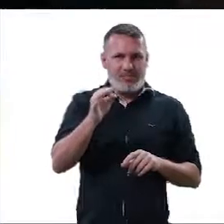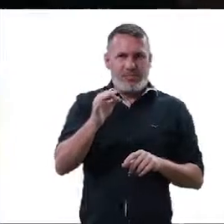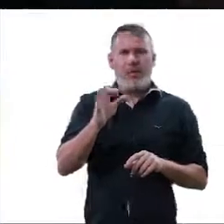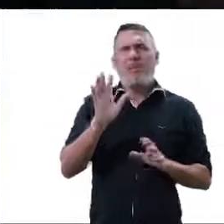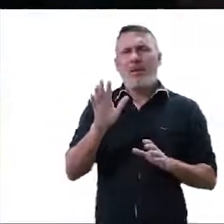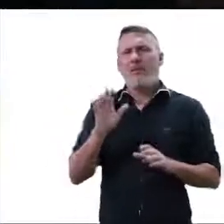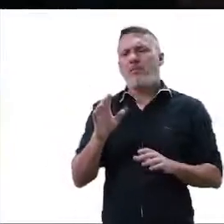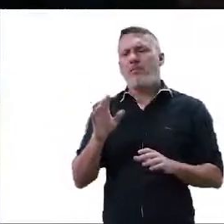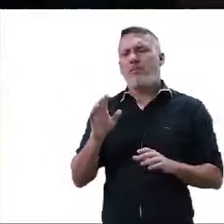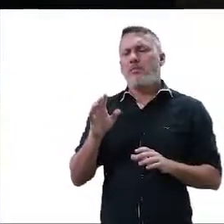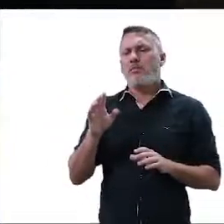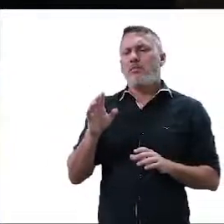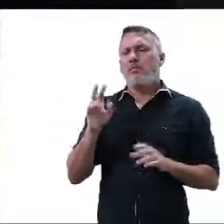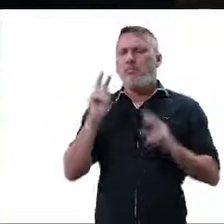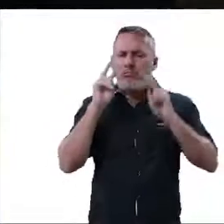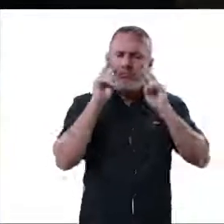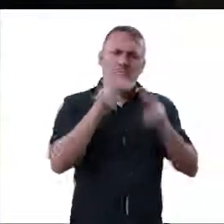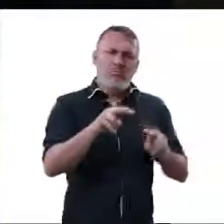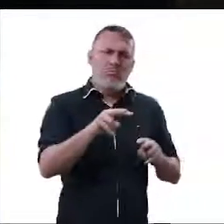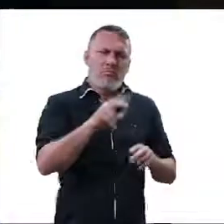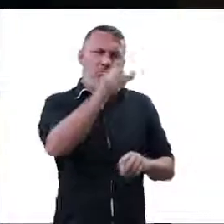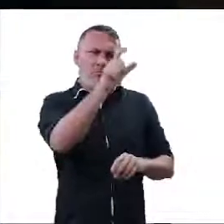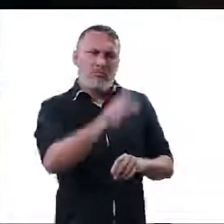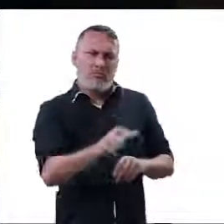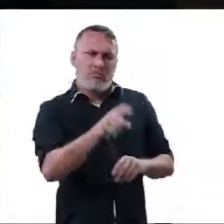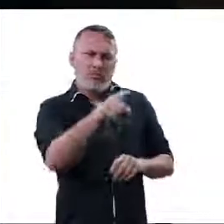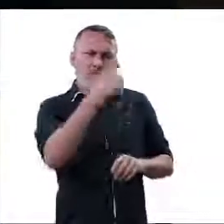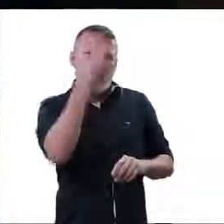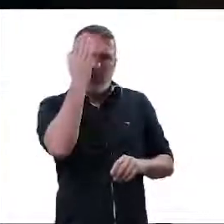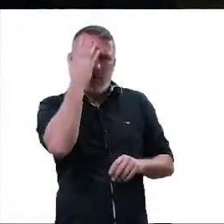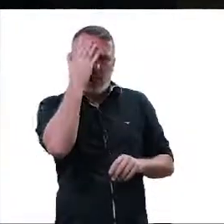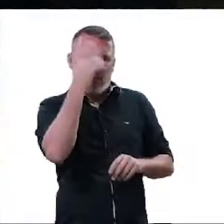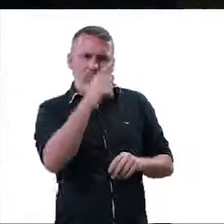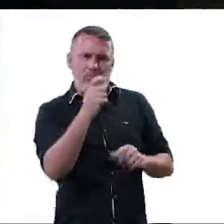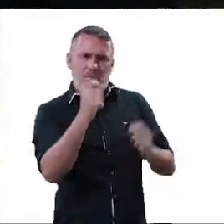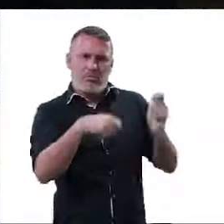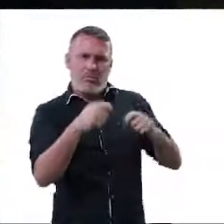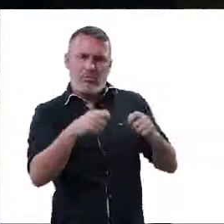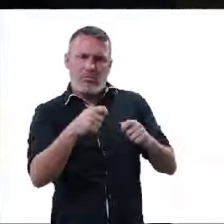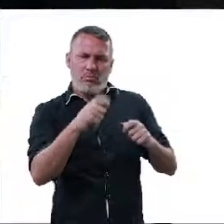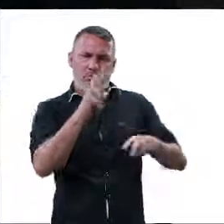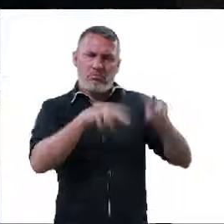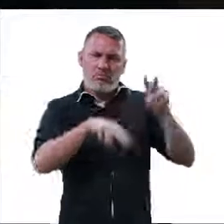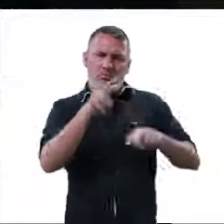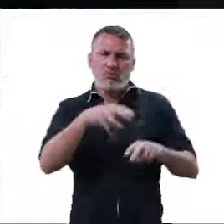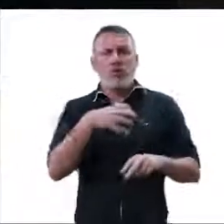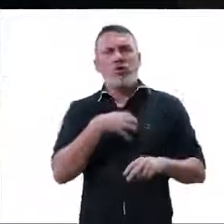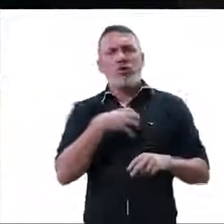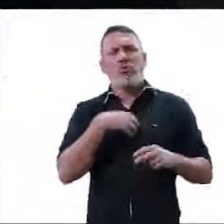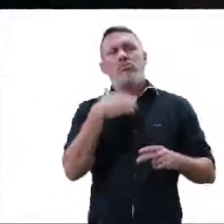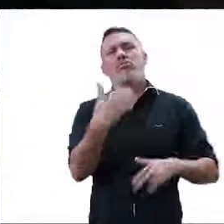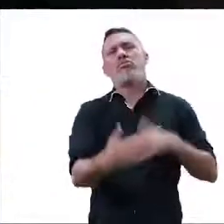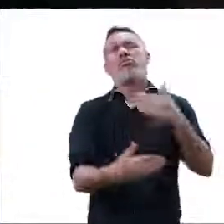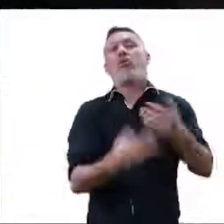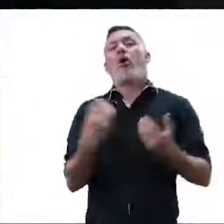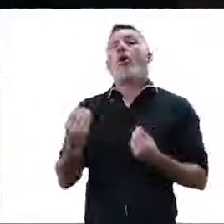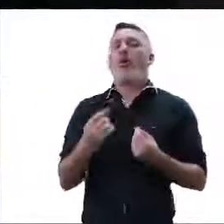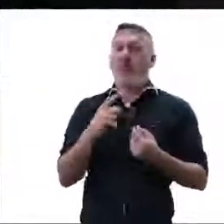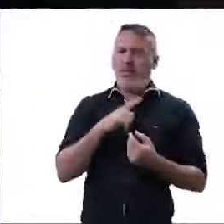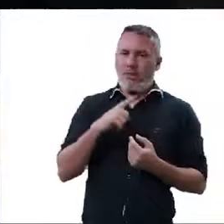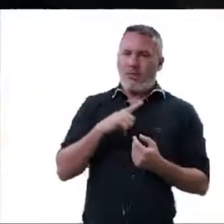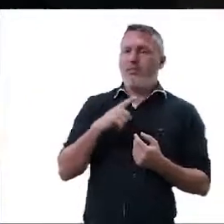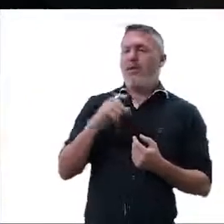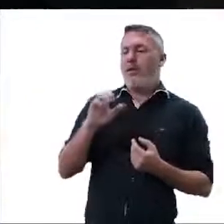previsível, né? De maneira ordeira ou ordenada, então você vai ter uma evolução, né? As coisas vão